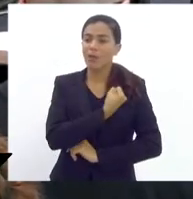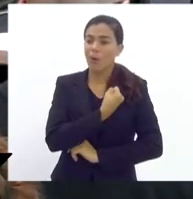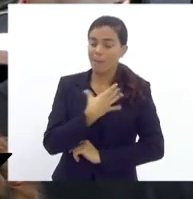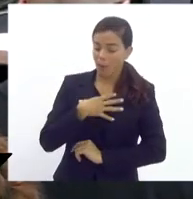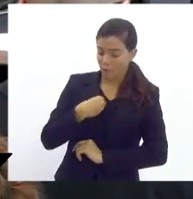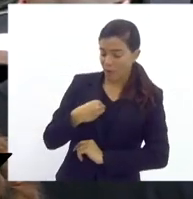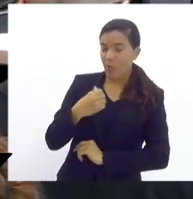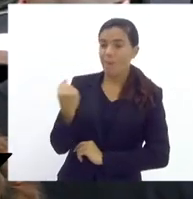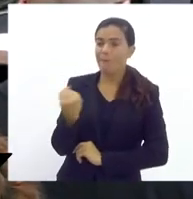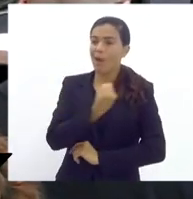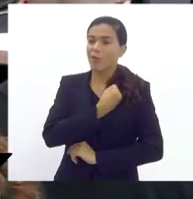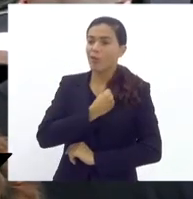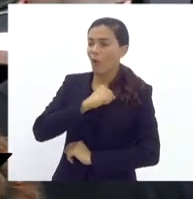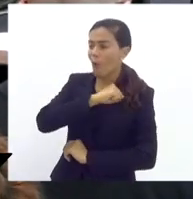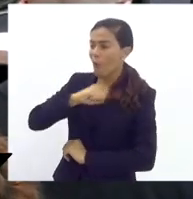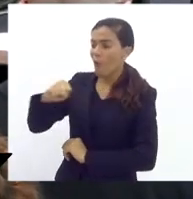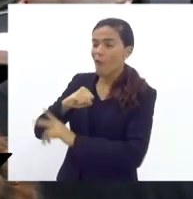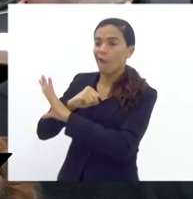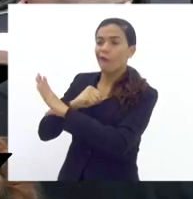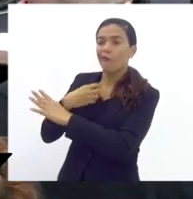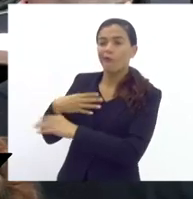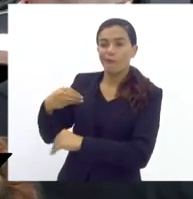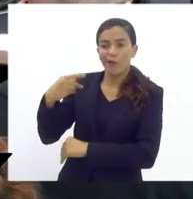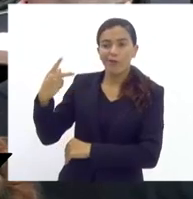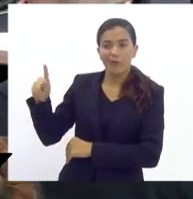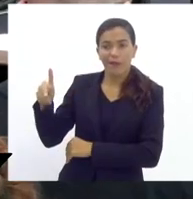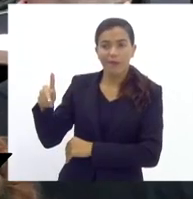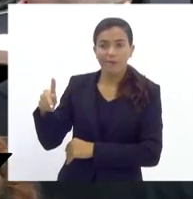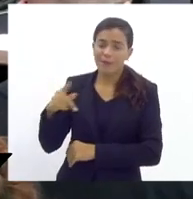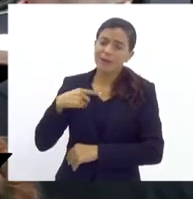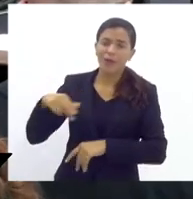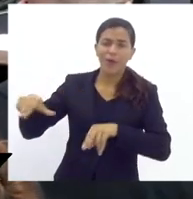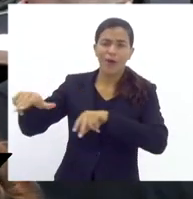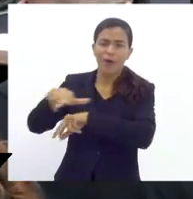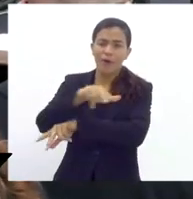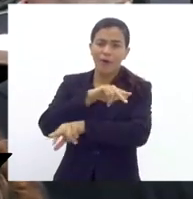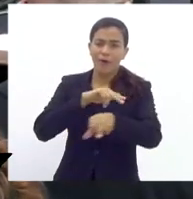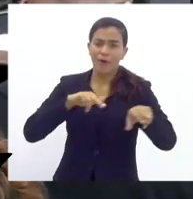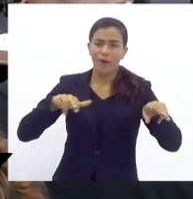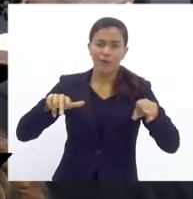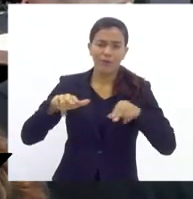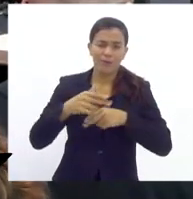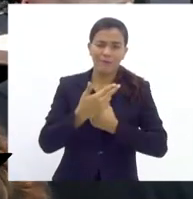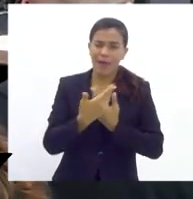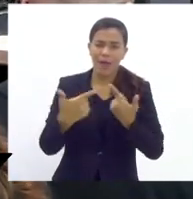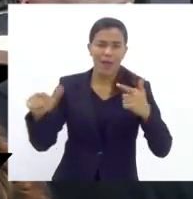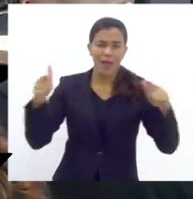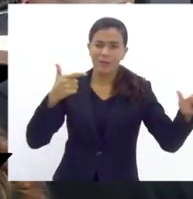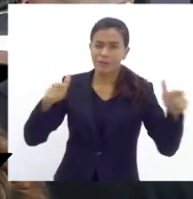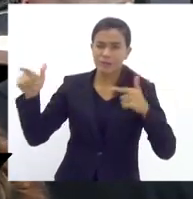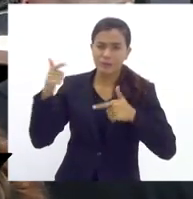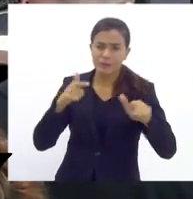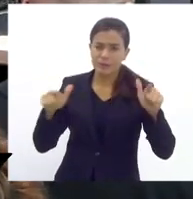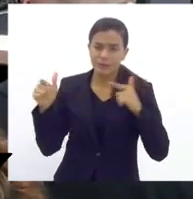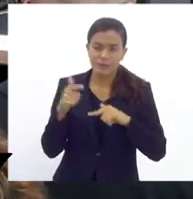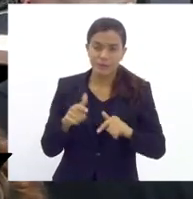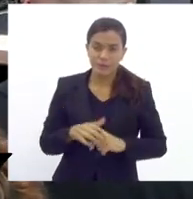dela e o filho de diversas outras irmãs né então a gente hoje tá